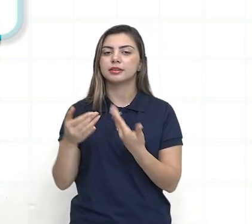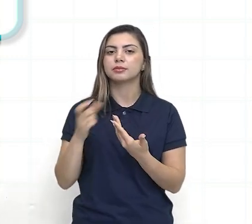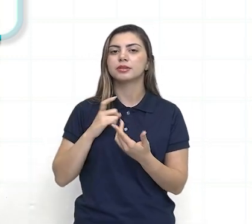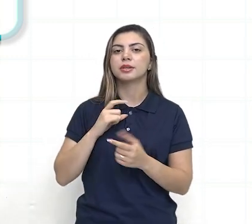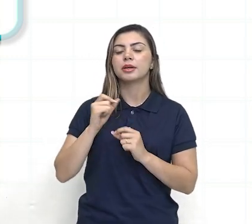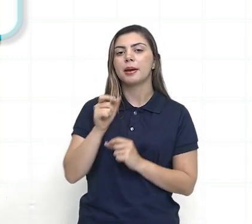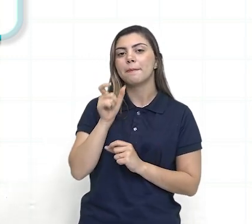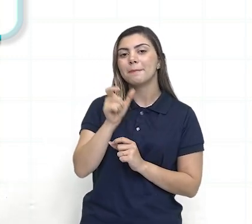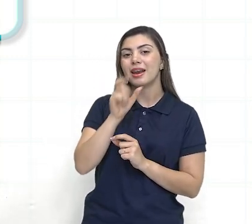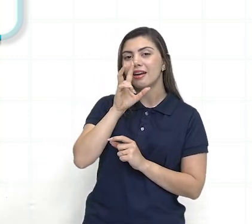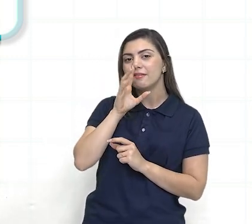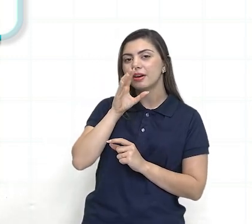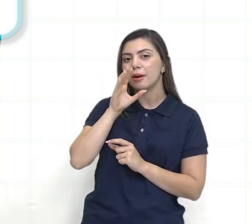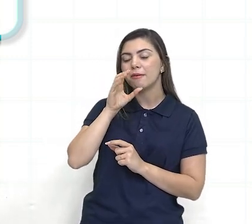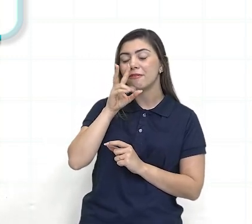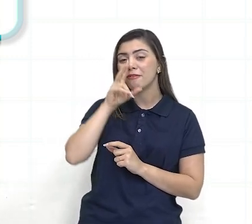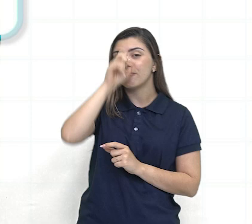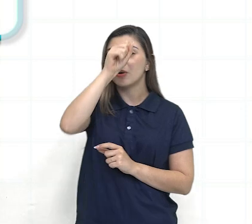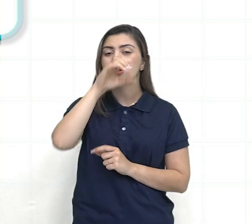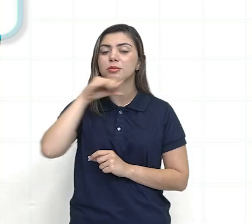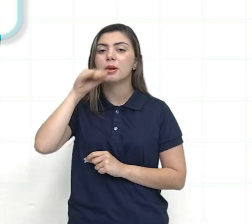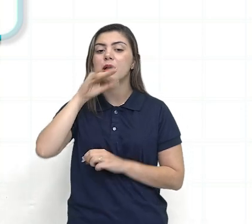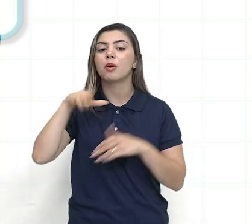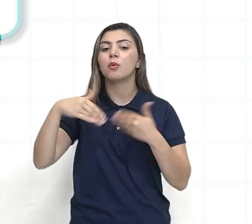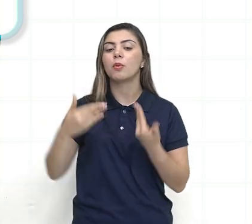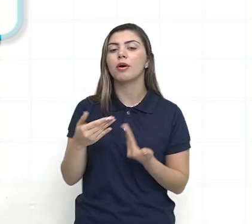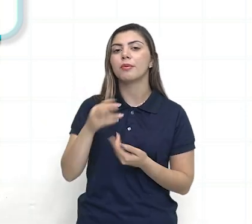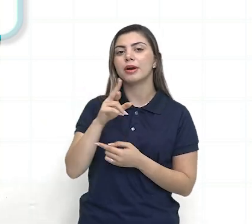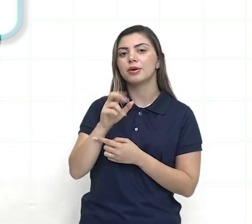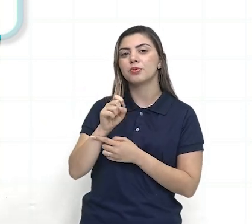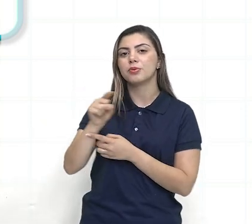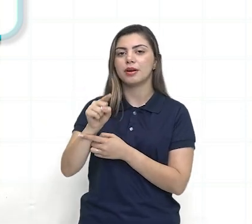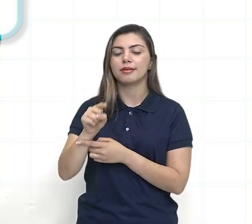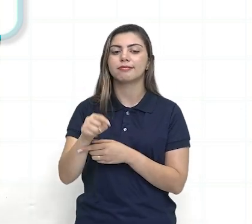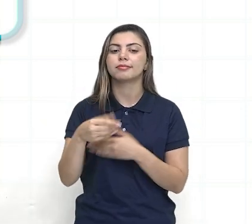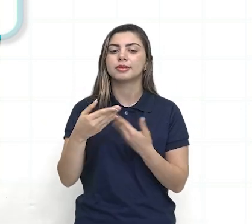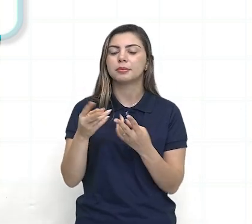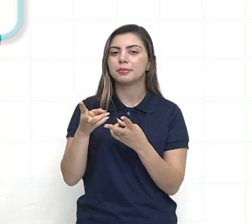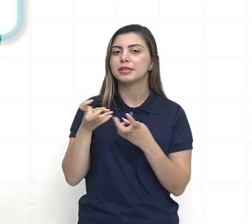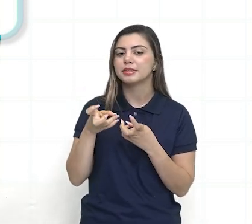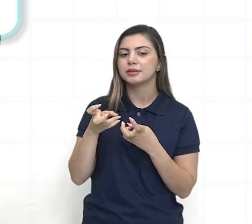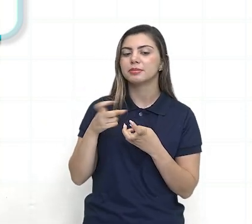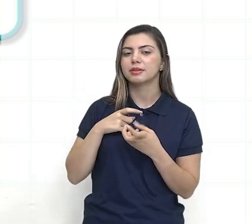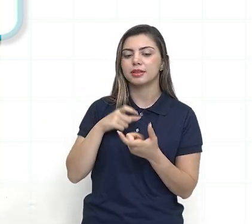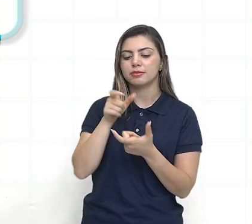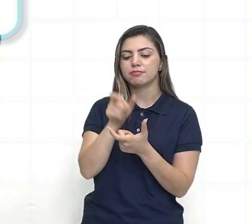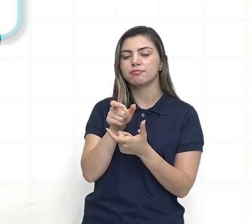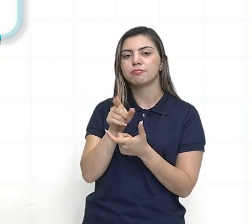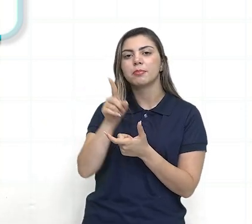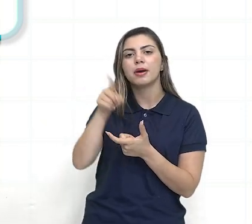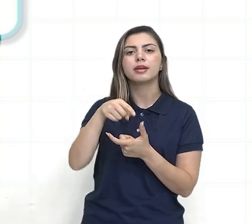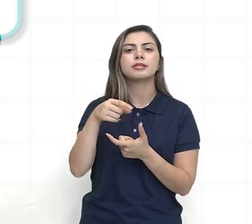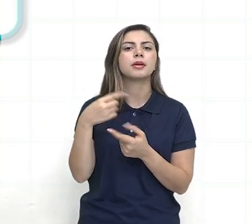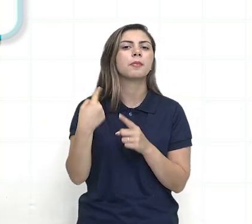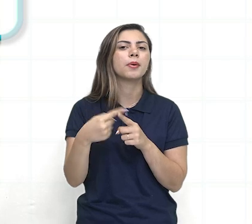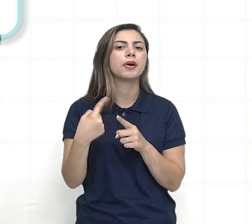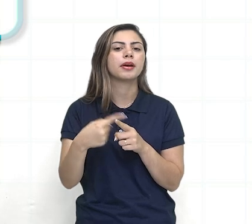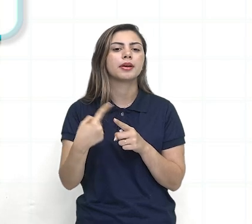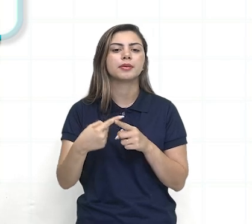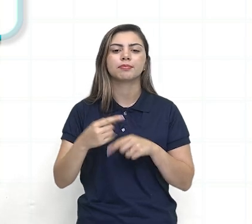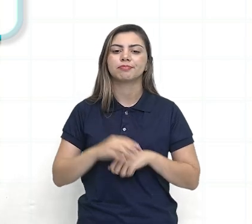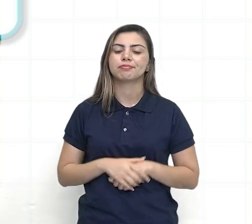tônica esta palavra e ela é marcada pelo acento, certo? Por que que é marcada pelo